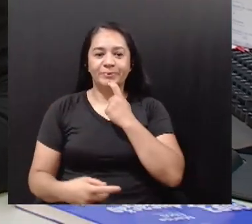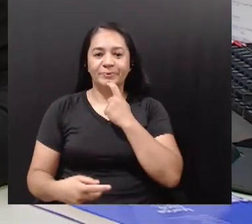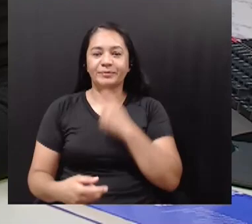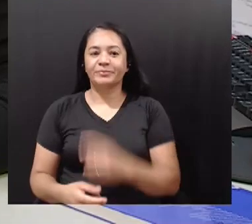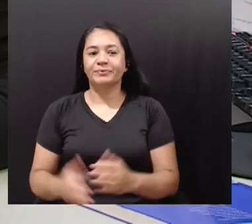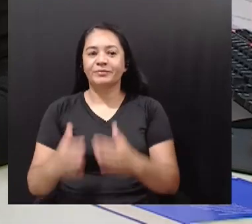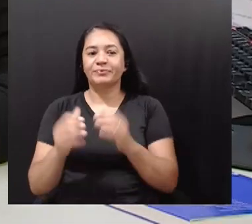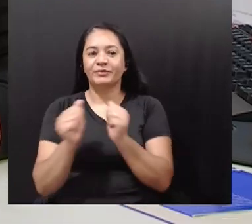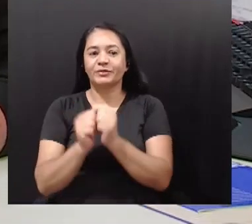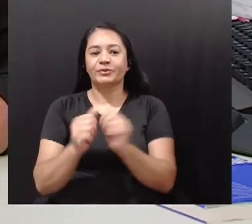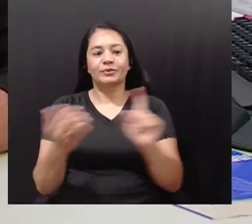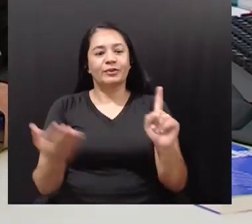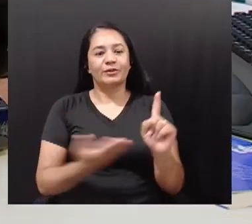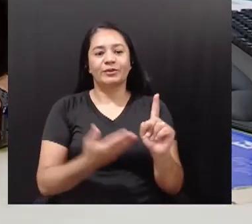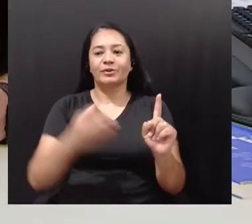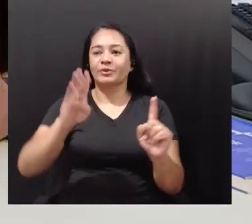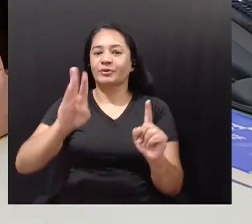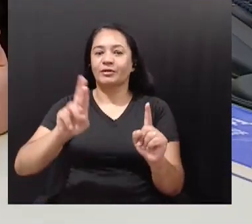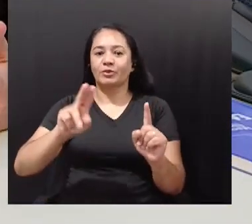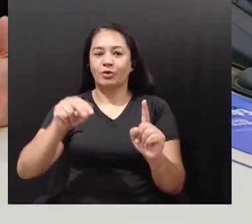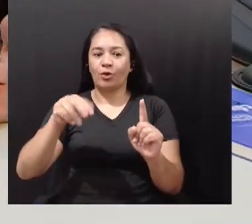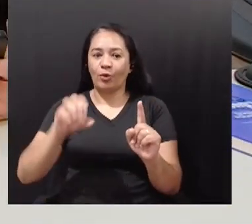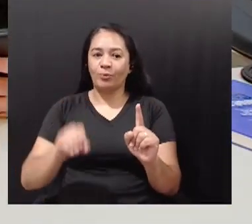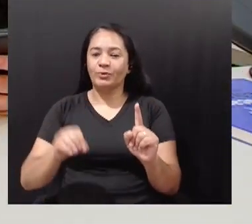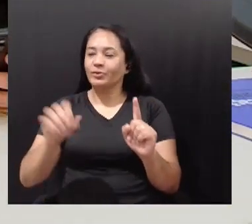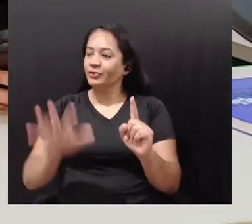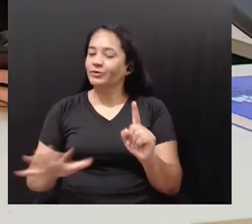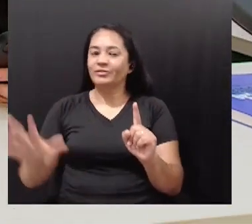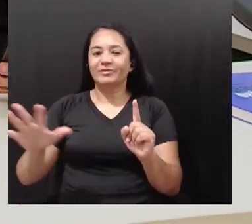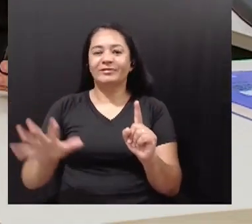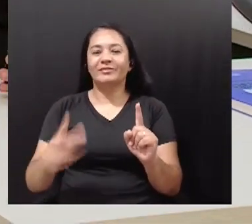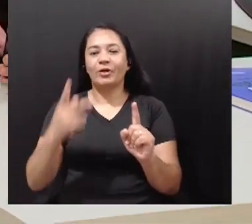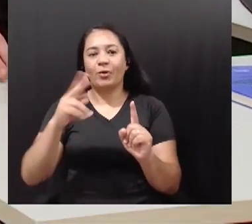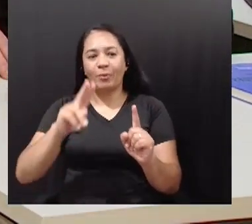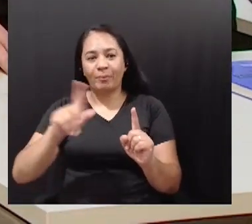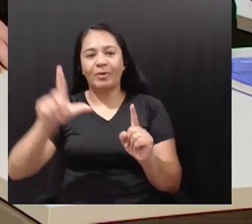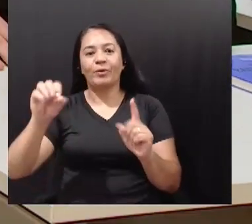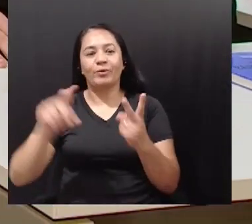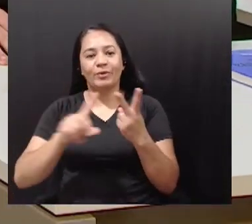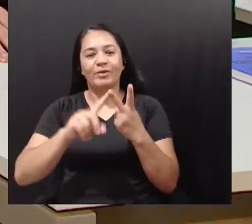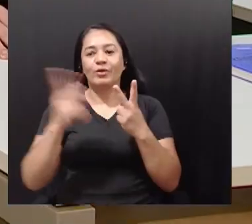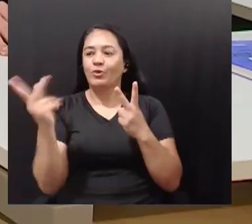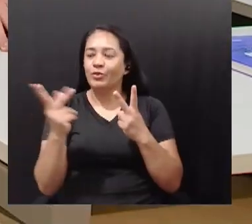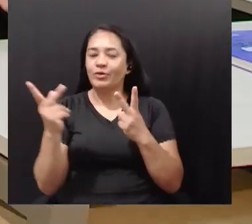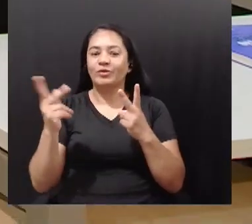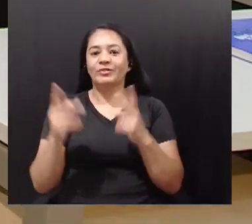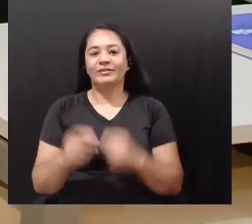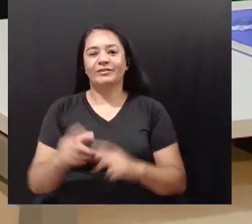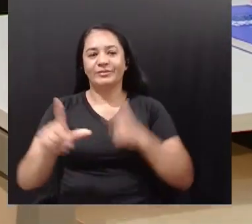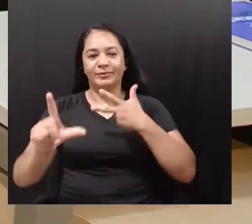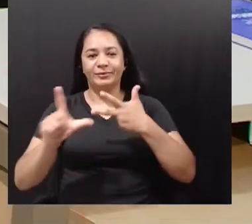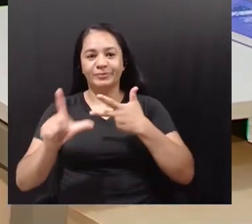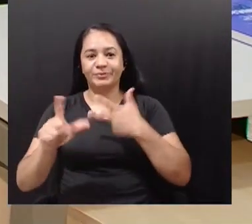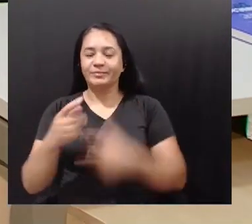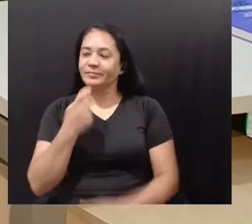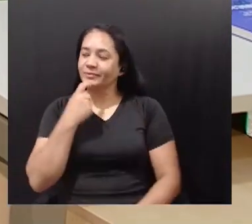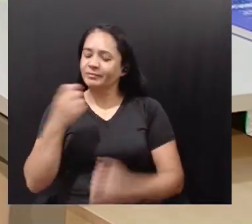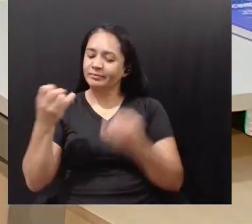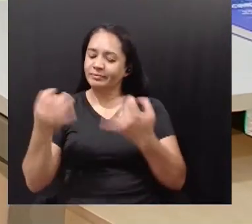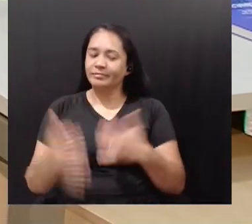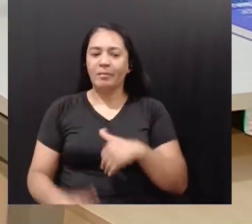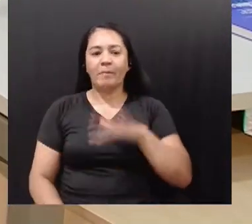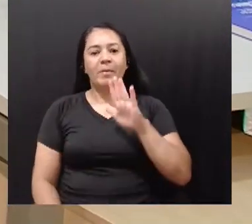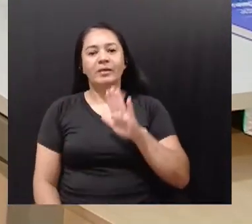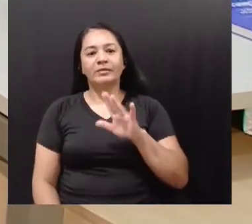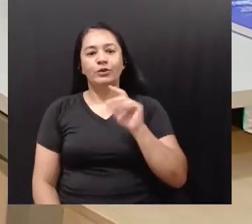Barbosa, Controlador Geral, e com o Paulo José da Silva, Controlador Geral Adjunto aqui do Legislativo de Campinas, que vai contar um pouco mais para a